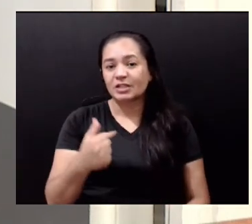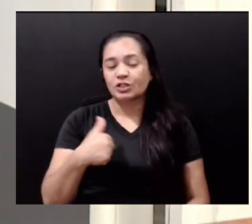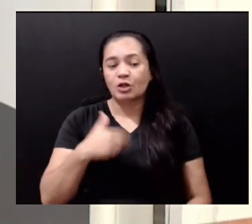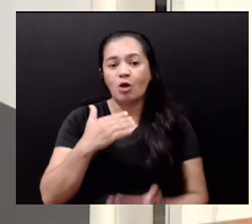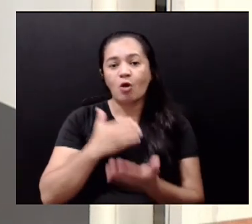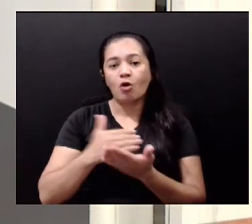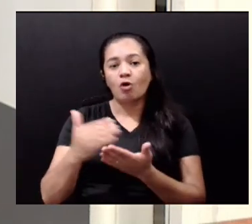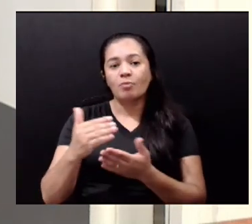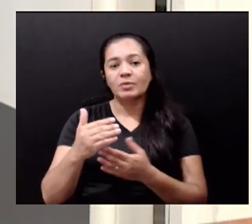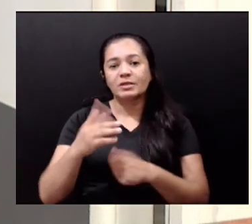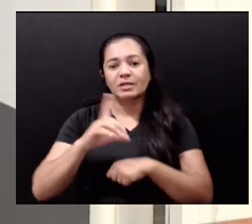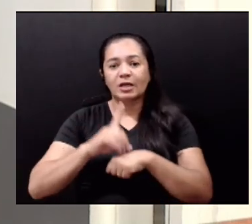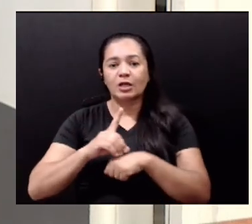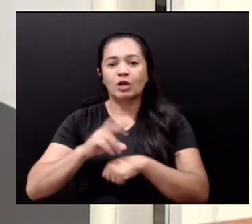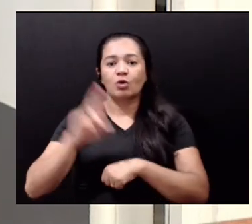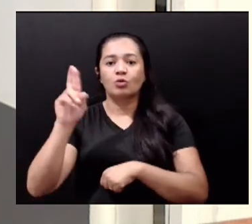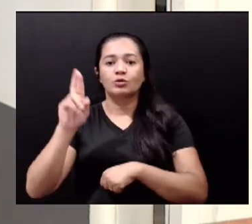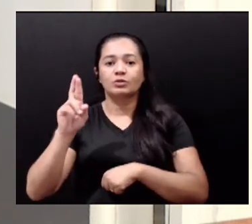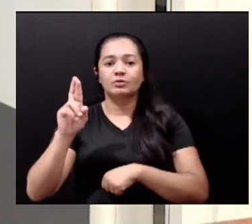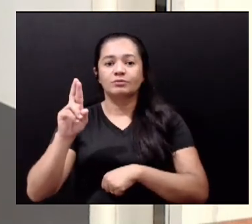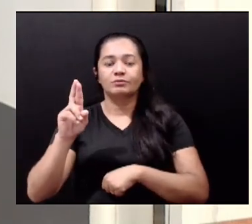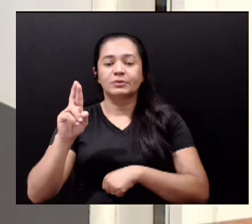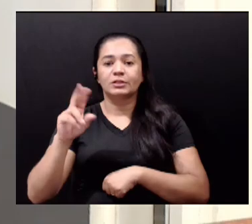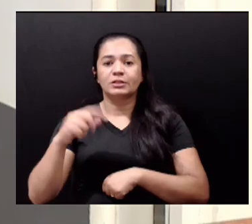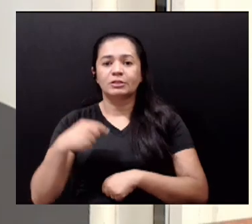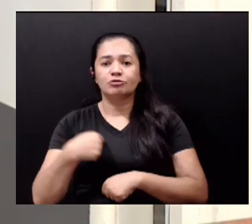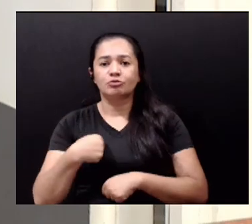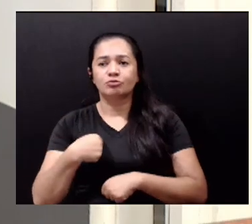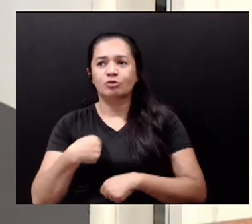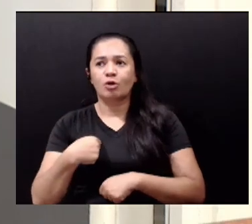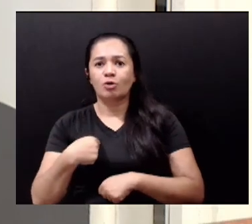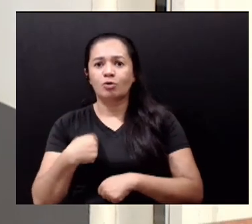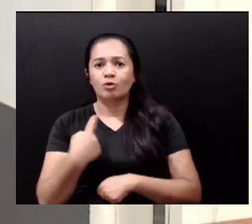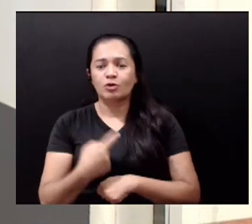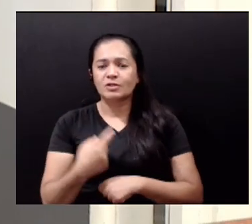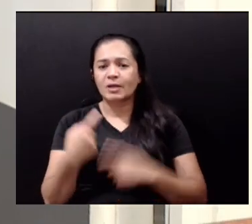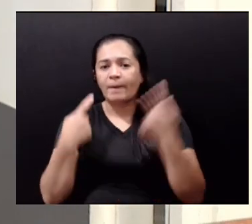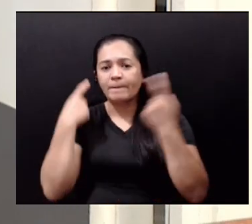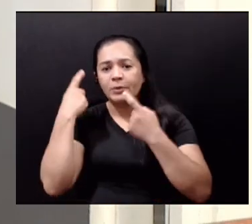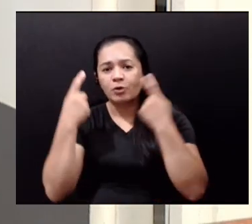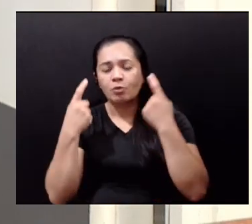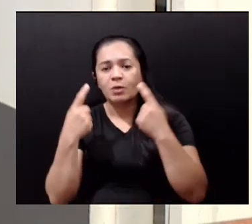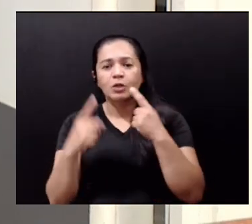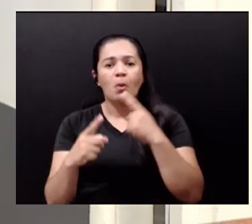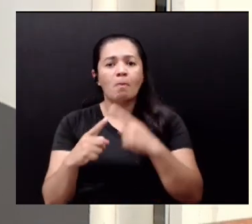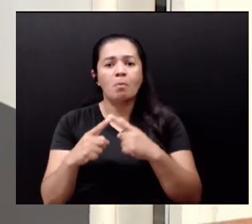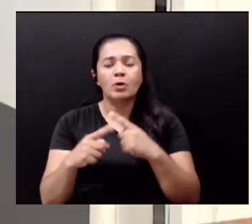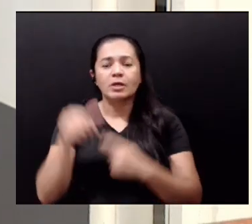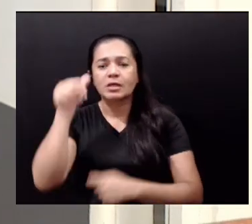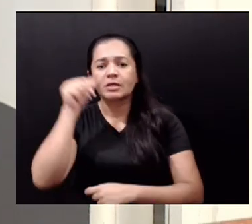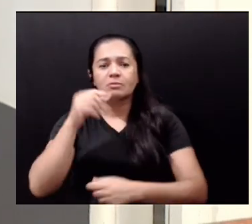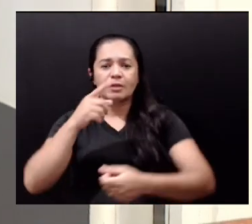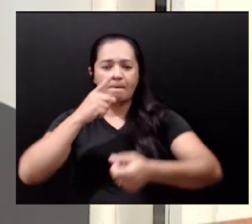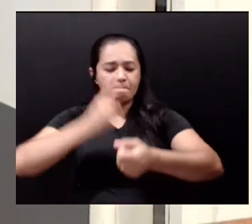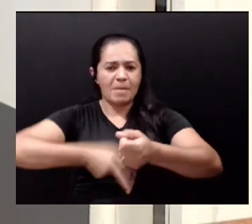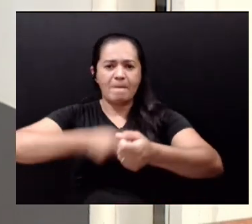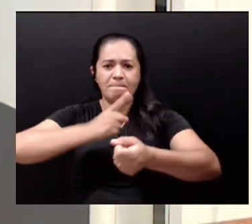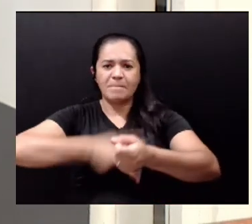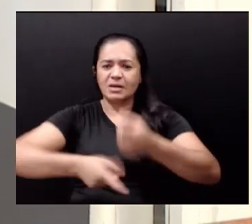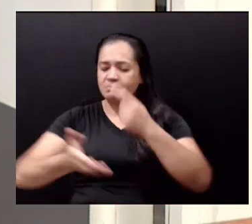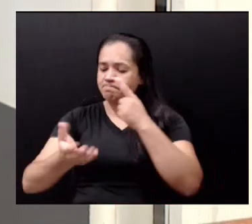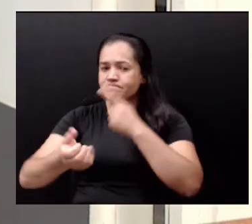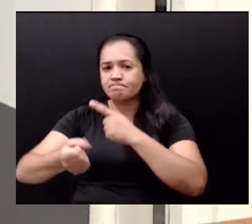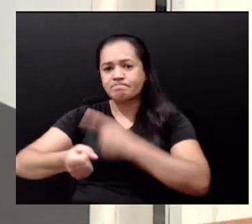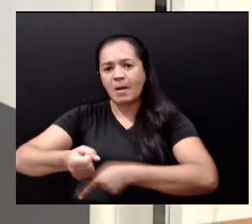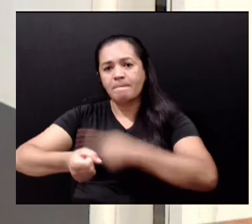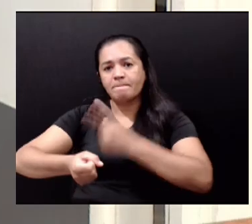era a automutilação de adolescentes do gênero feminino. Então, eu já adentrei esse espaço com esse fenômeno, né, que não é de hoje,